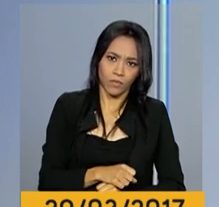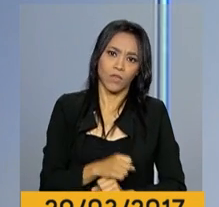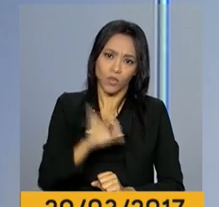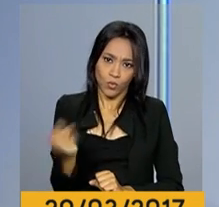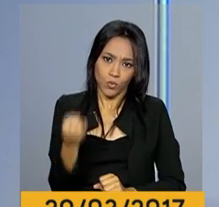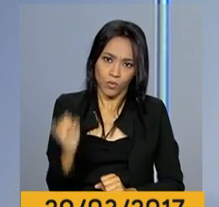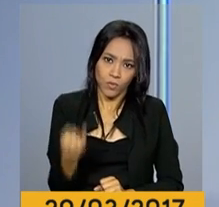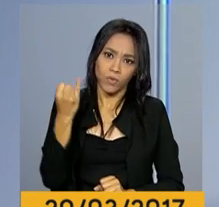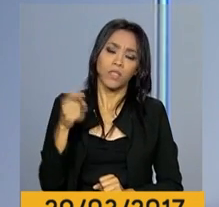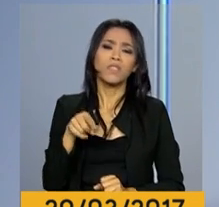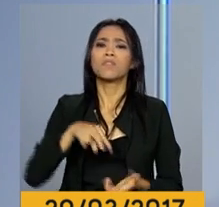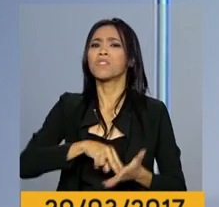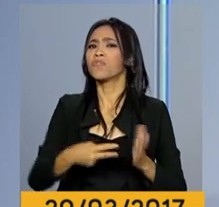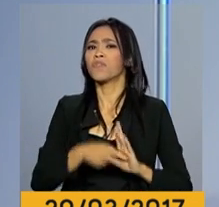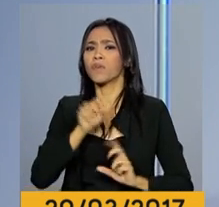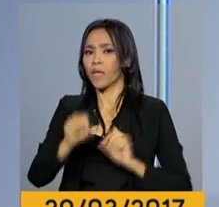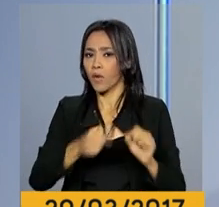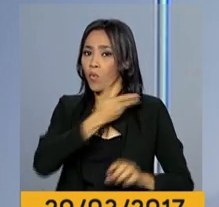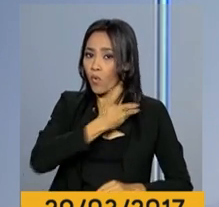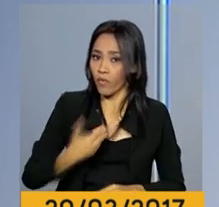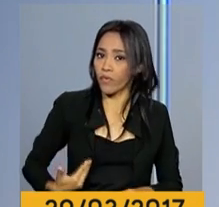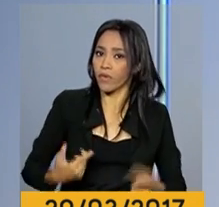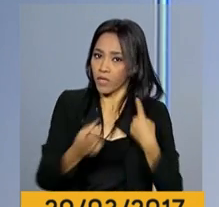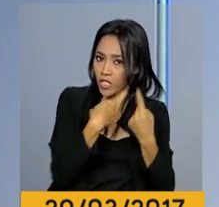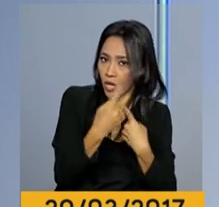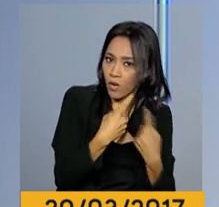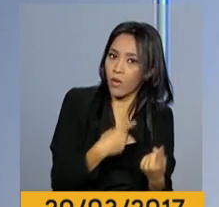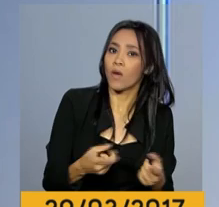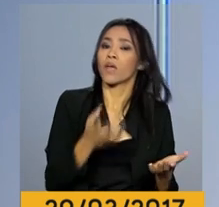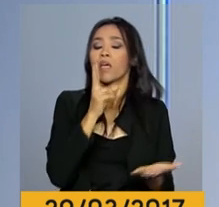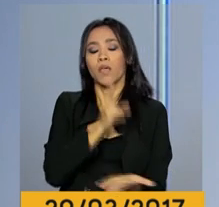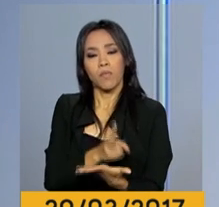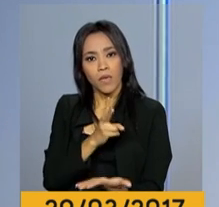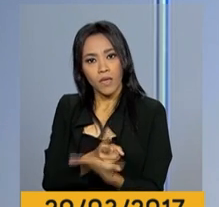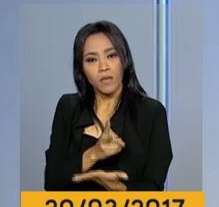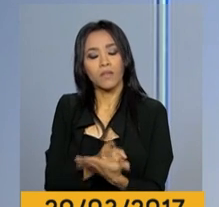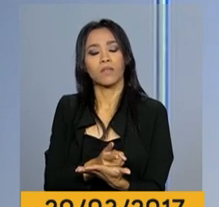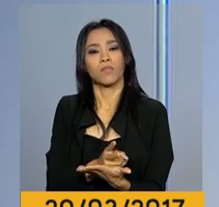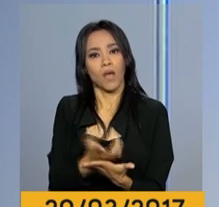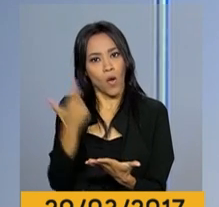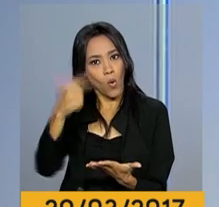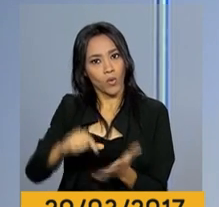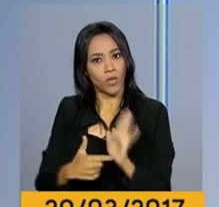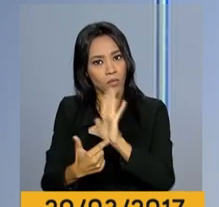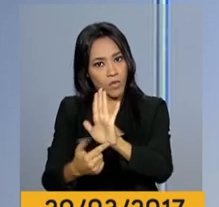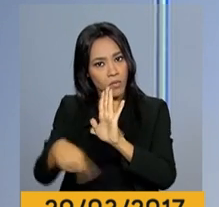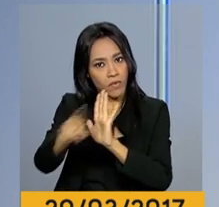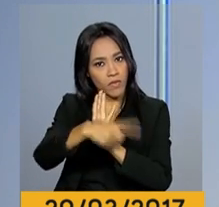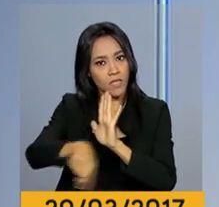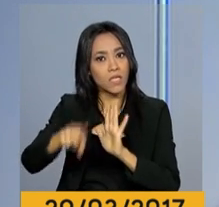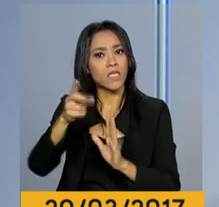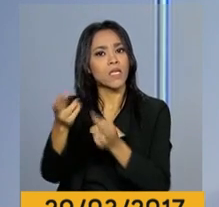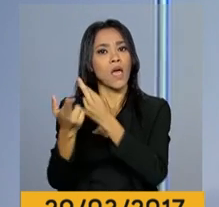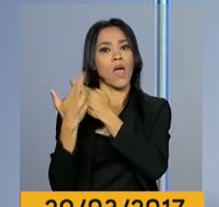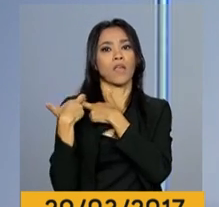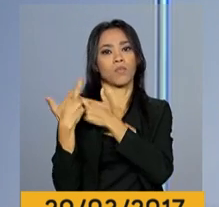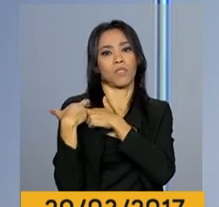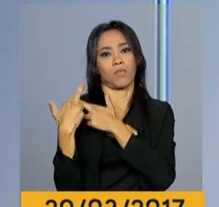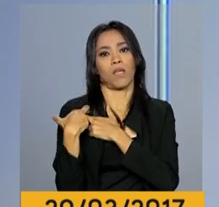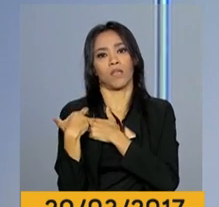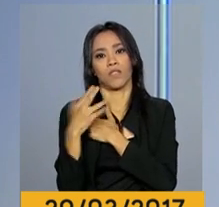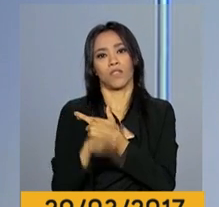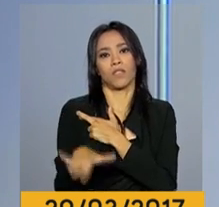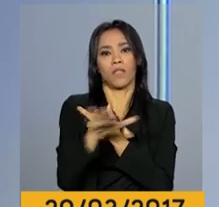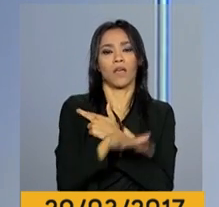um governo que dialoga e ao mesmo tempo tem aqui outro tópico que eu quero mencionar a chamada responsabilidade fiscal